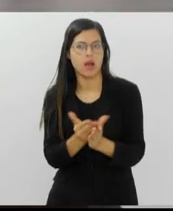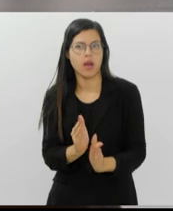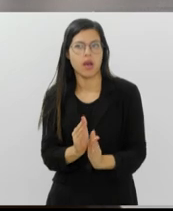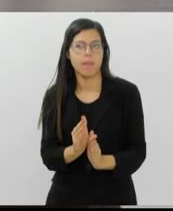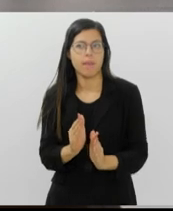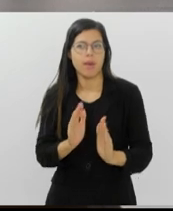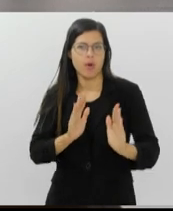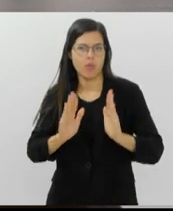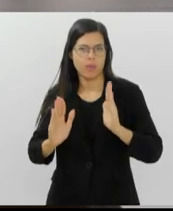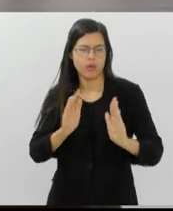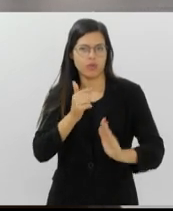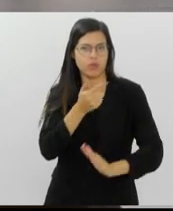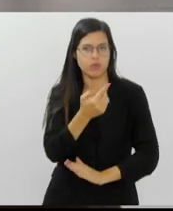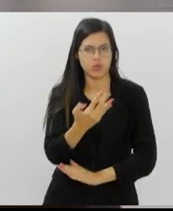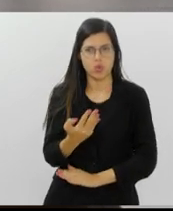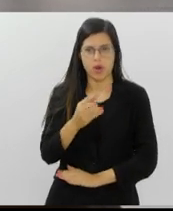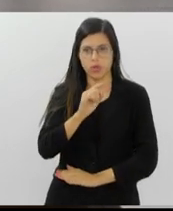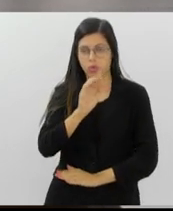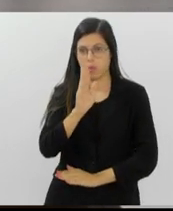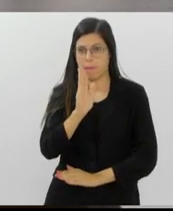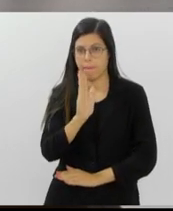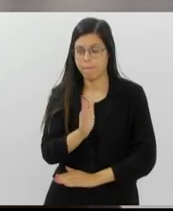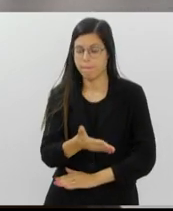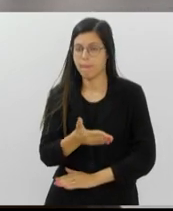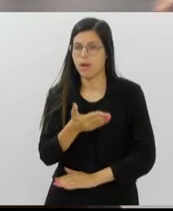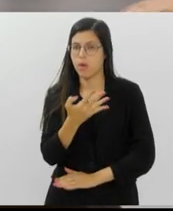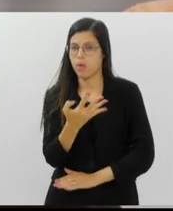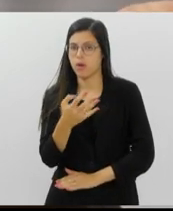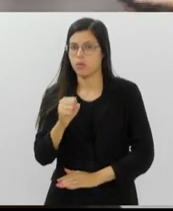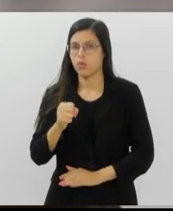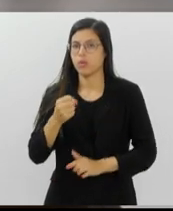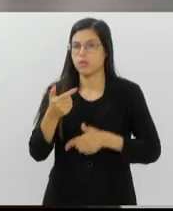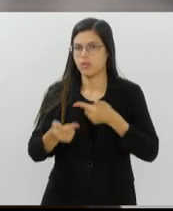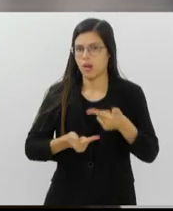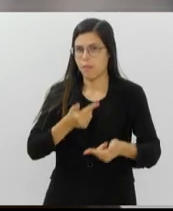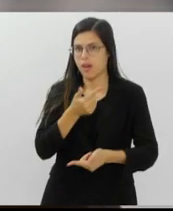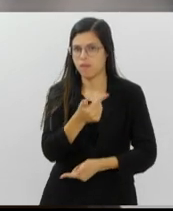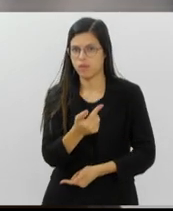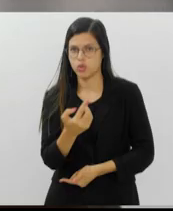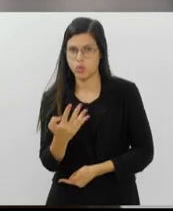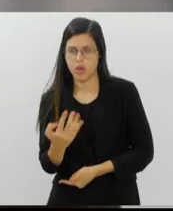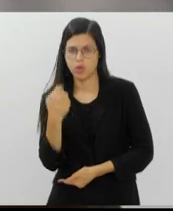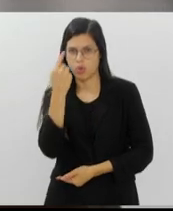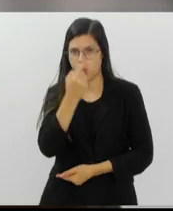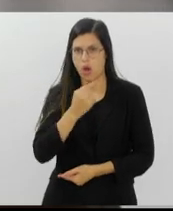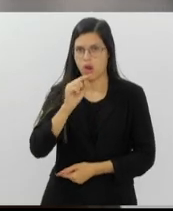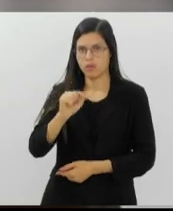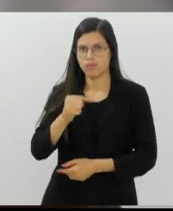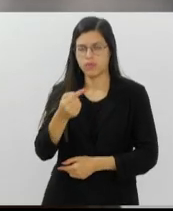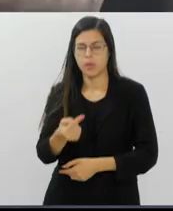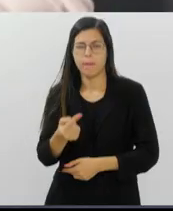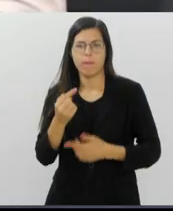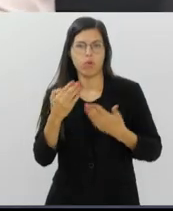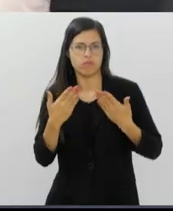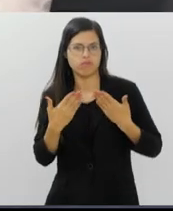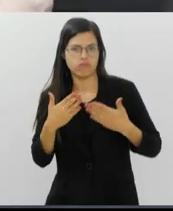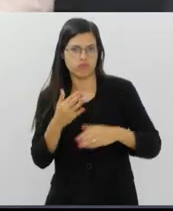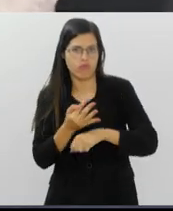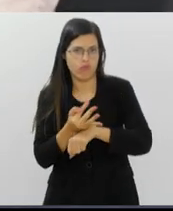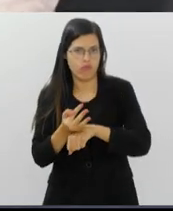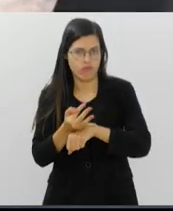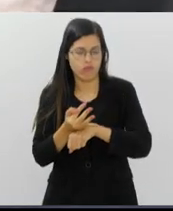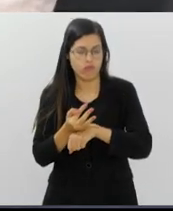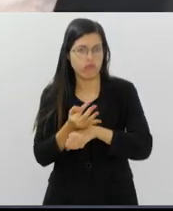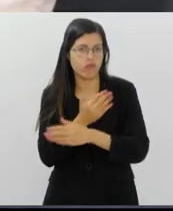24 por 48, na qual se trabalha 24 horas e, posteriormente, ao descanso de 48 horas. Nessas